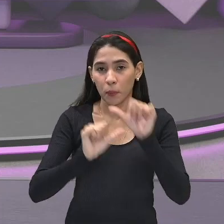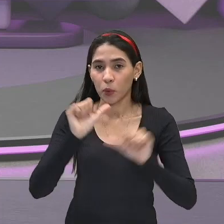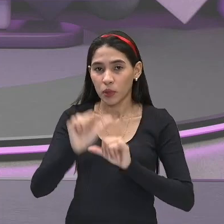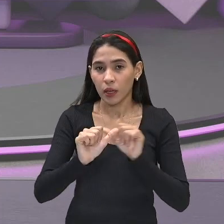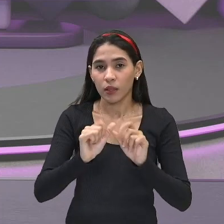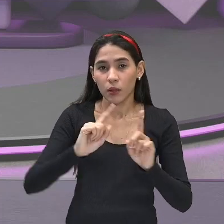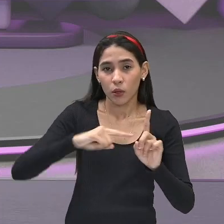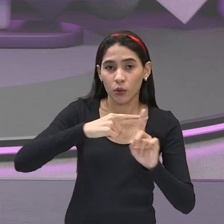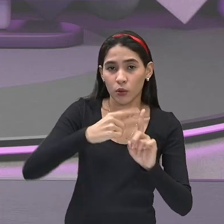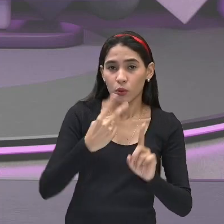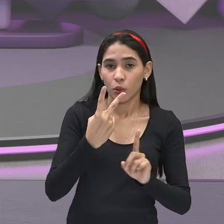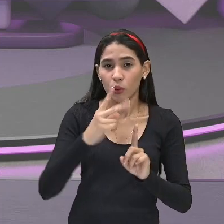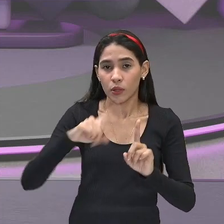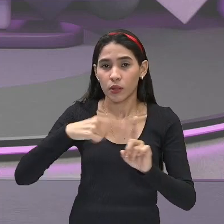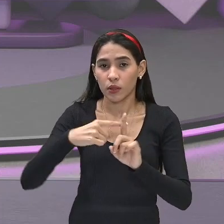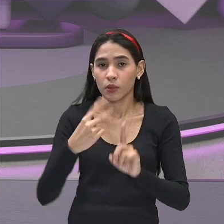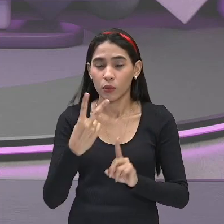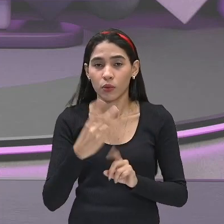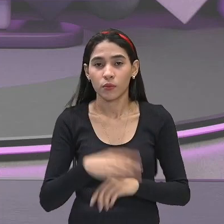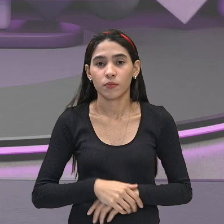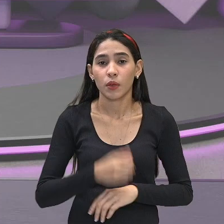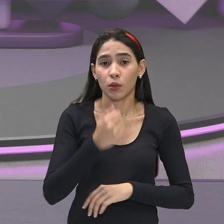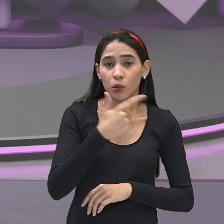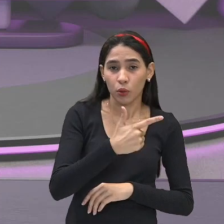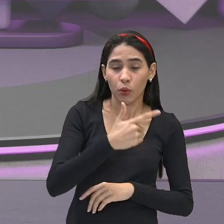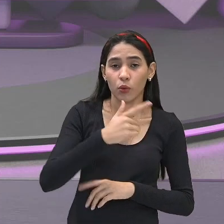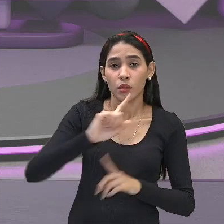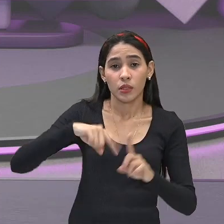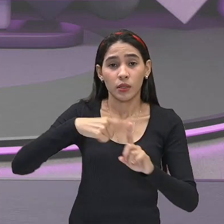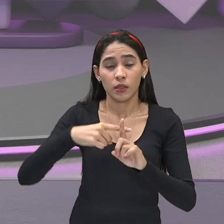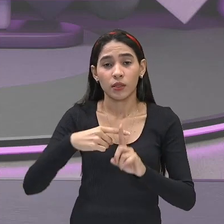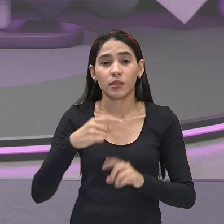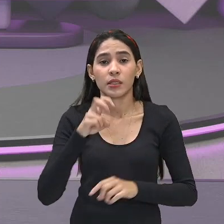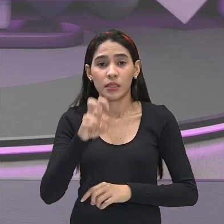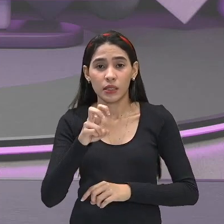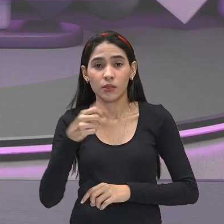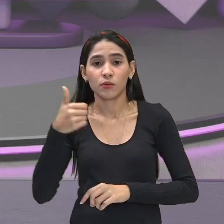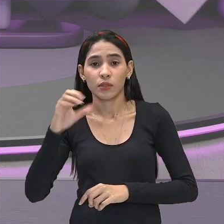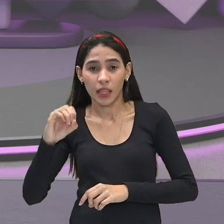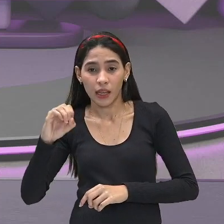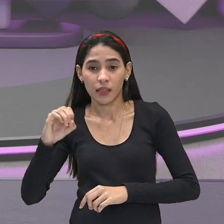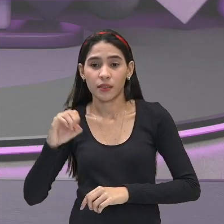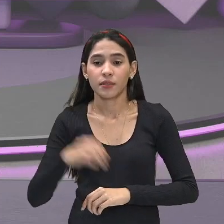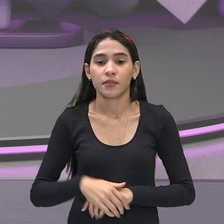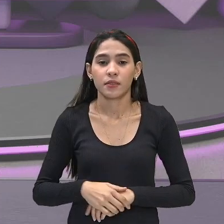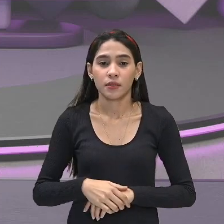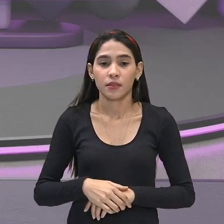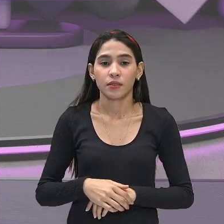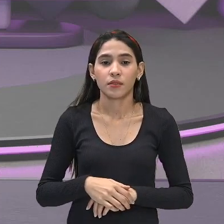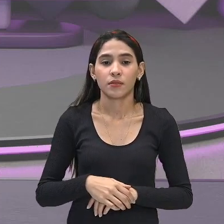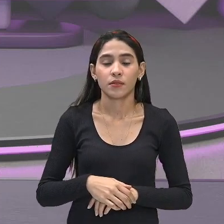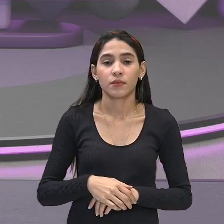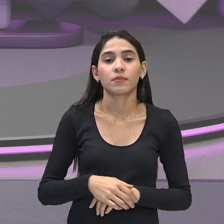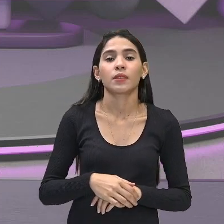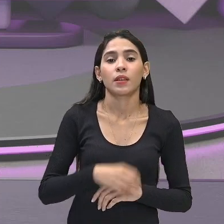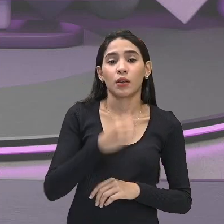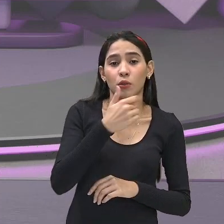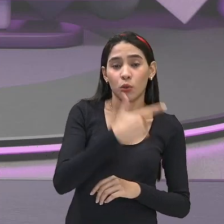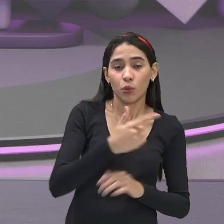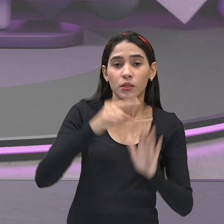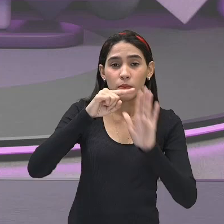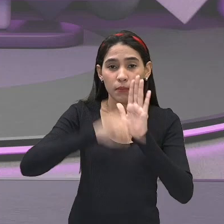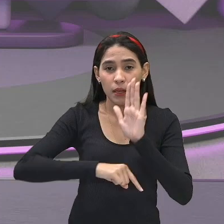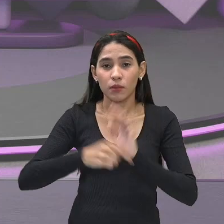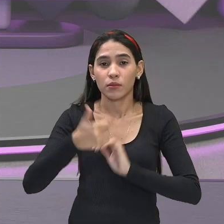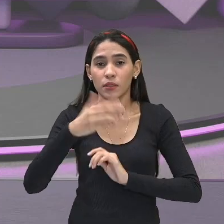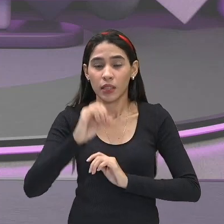2 em 2. Ó. Começou em 12, depois foi para 10, né? 12 menos 10, 2. Depois de